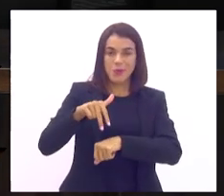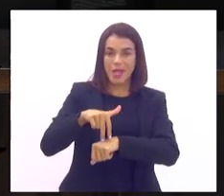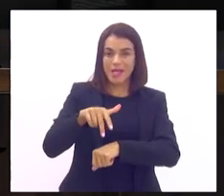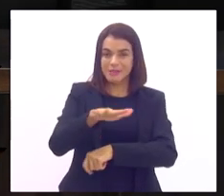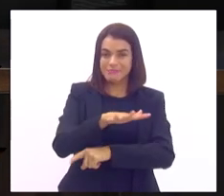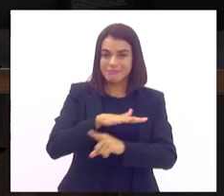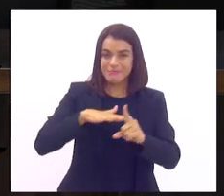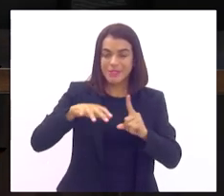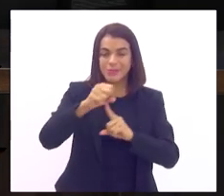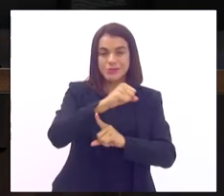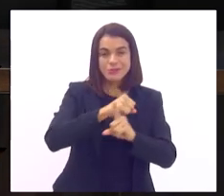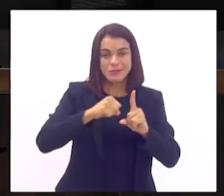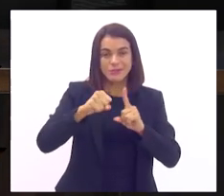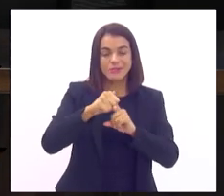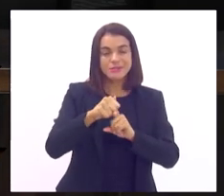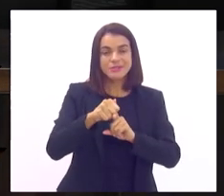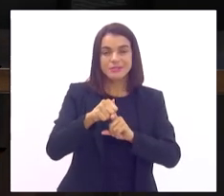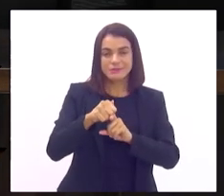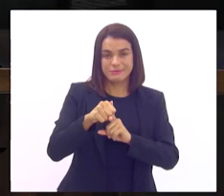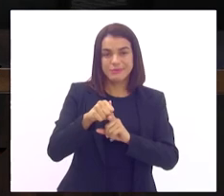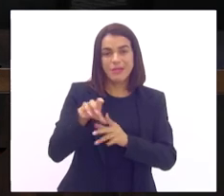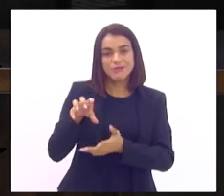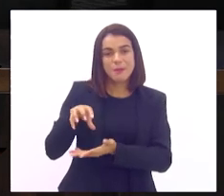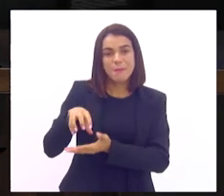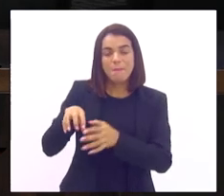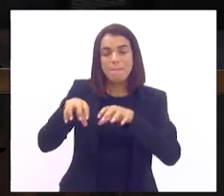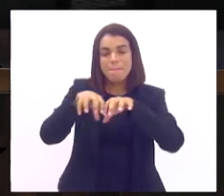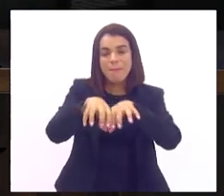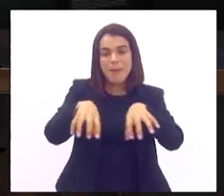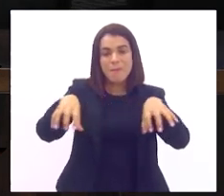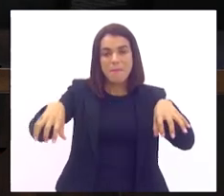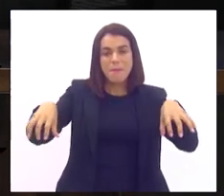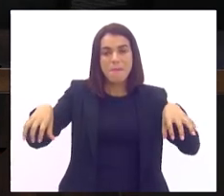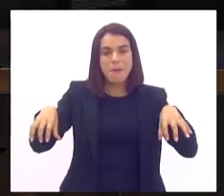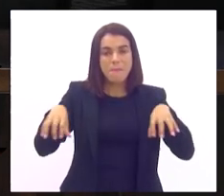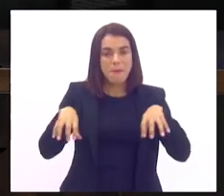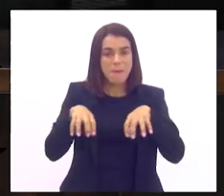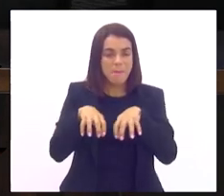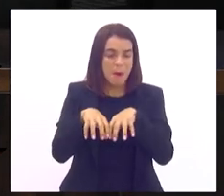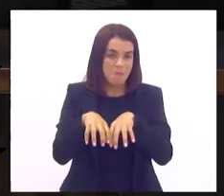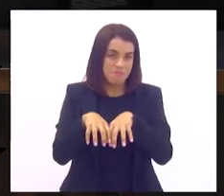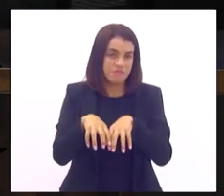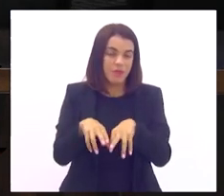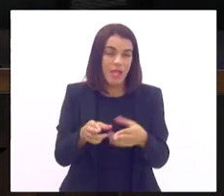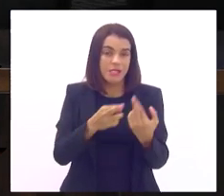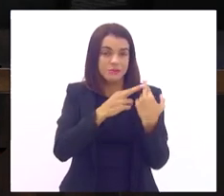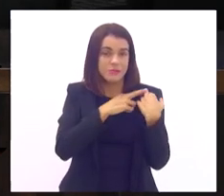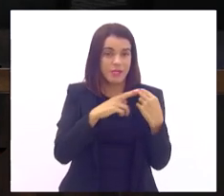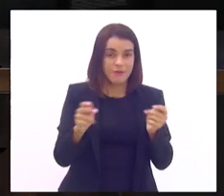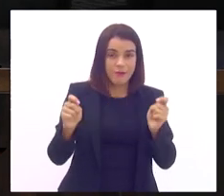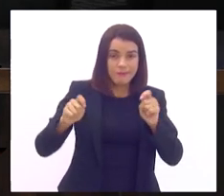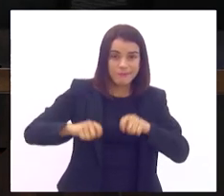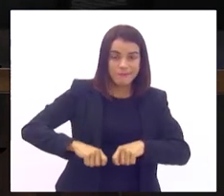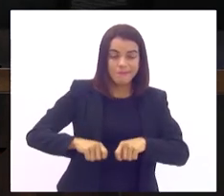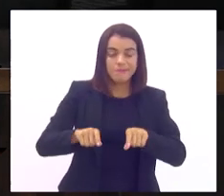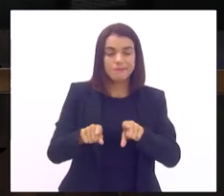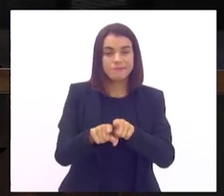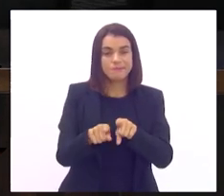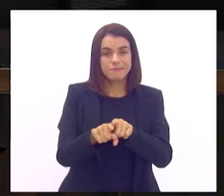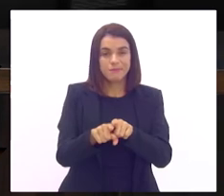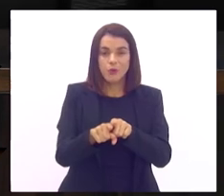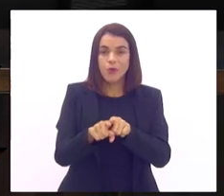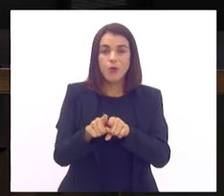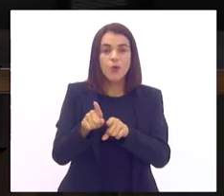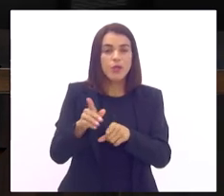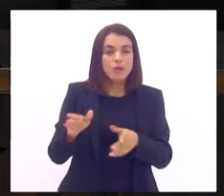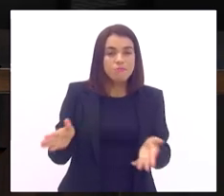mais diversos setores, de forma muito competente, e o que vem engrandecer